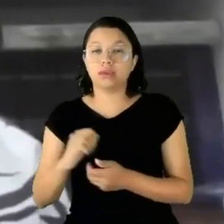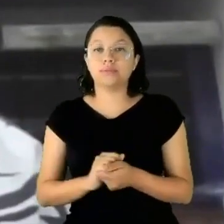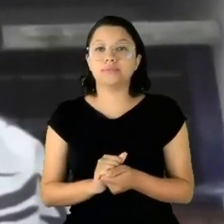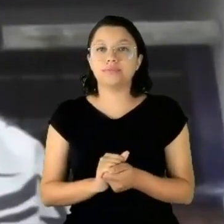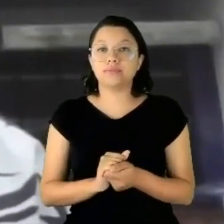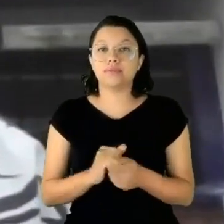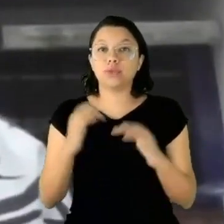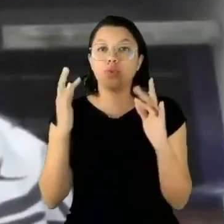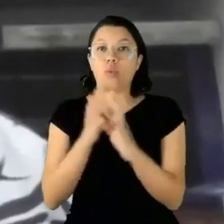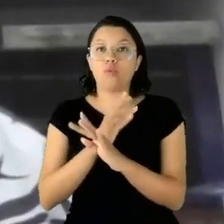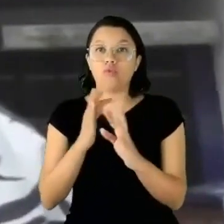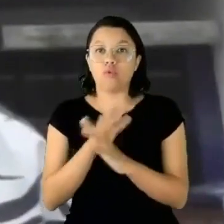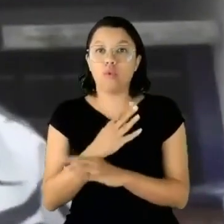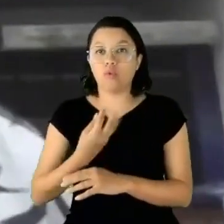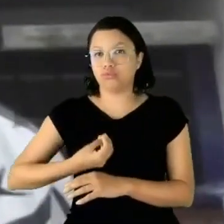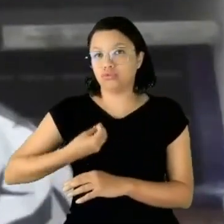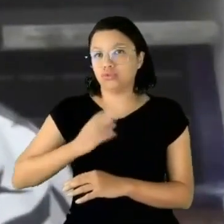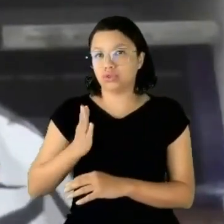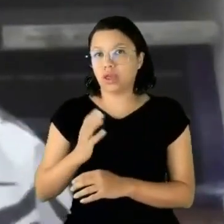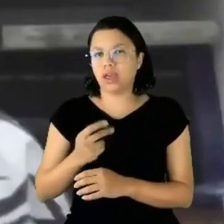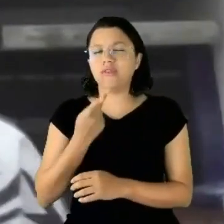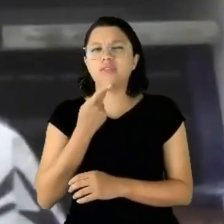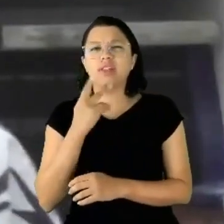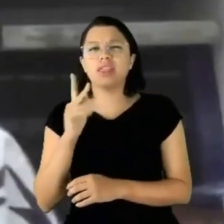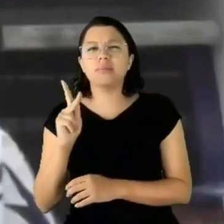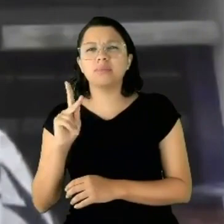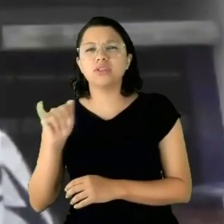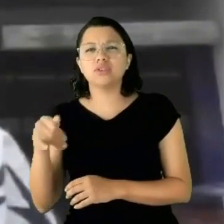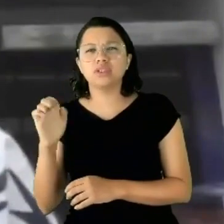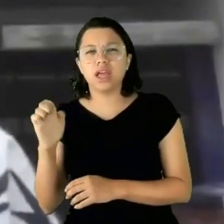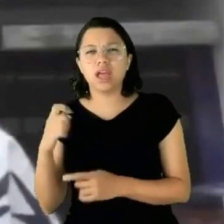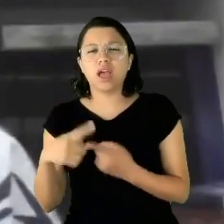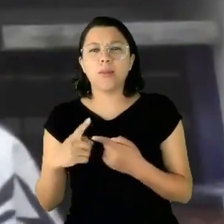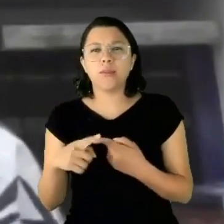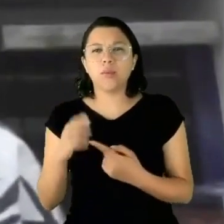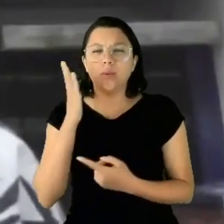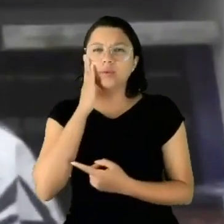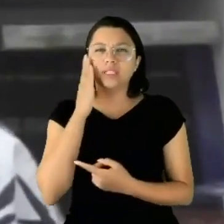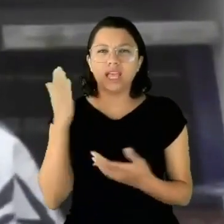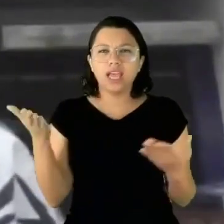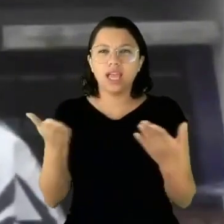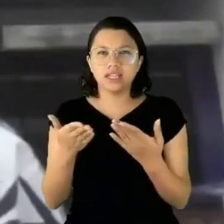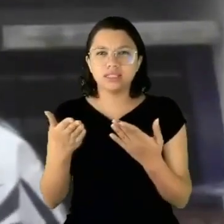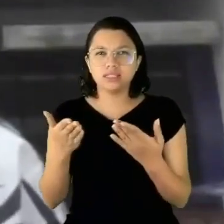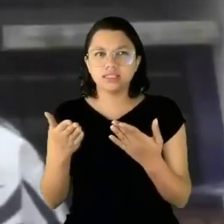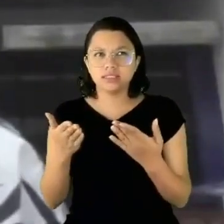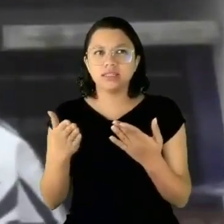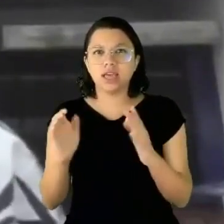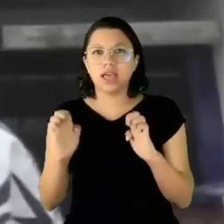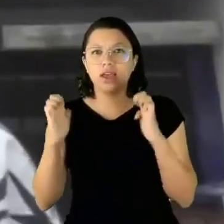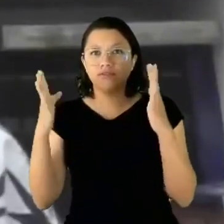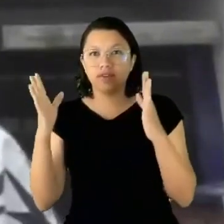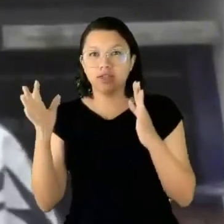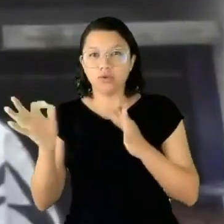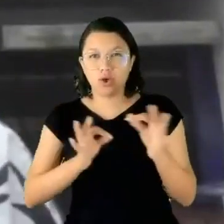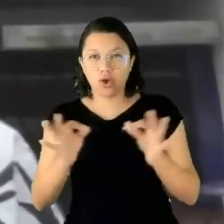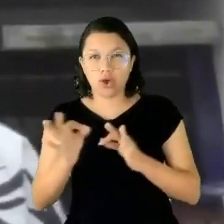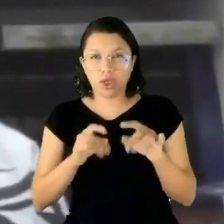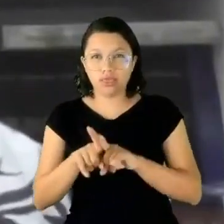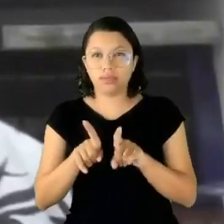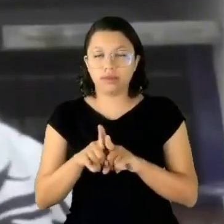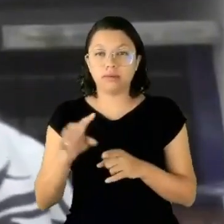o fluxo existente. Eu vou falar PJE porque esse evento é organizado também pelo TRF1